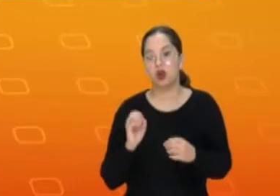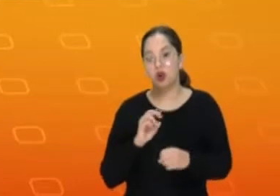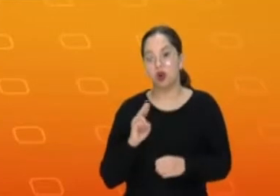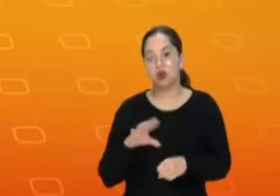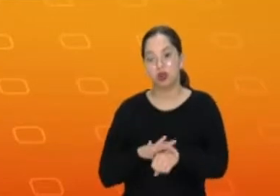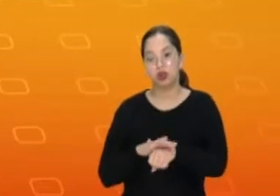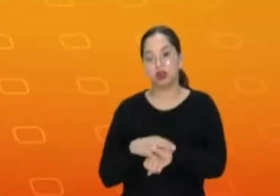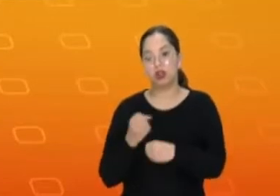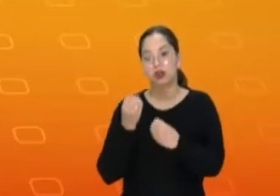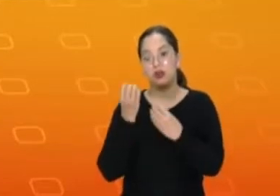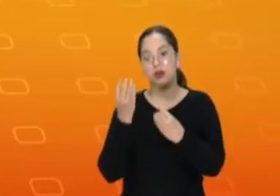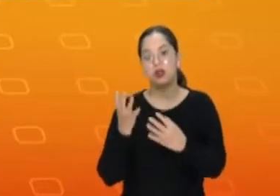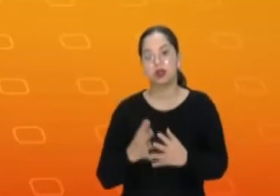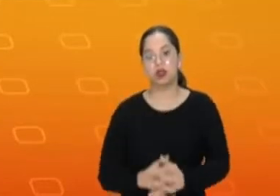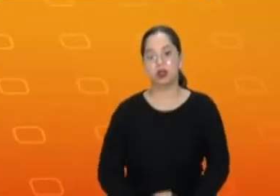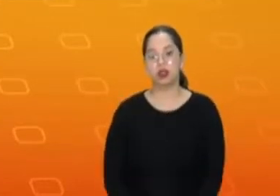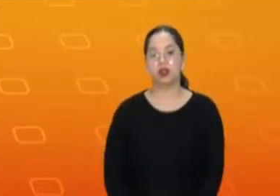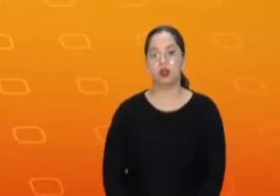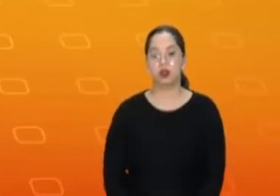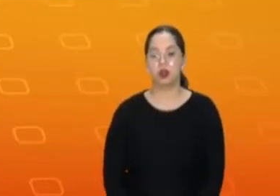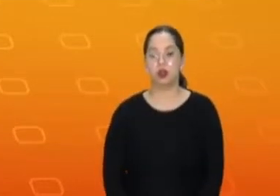informação.